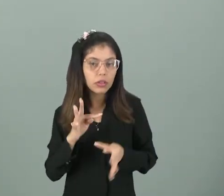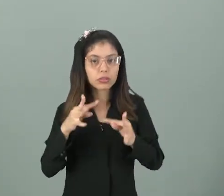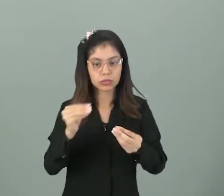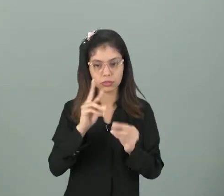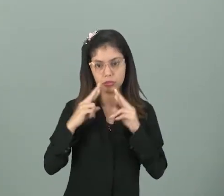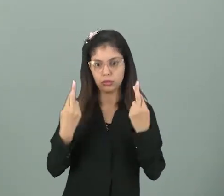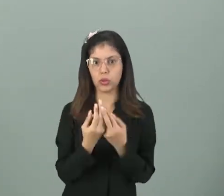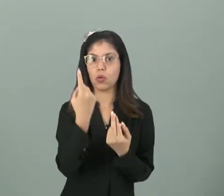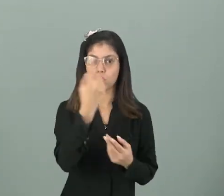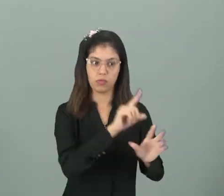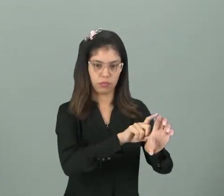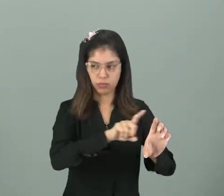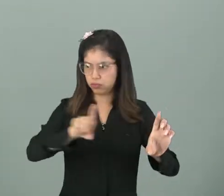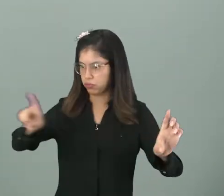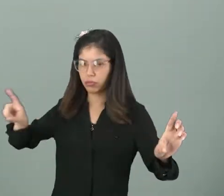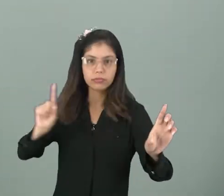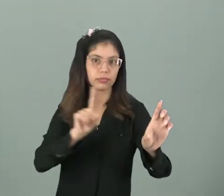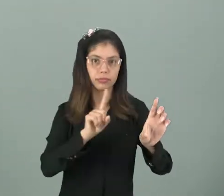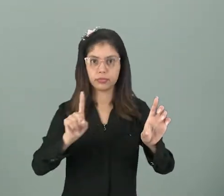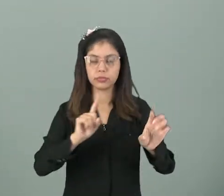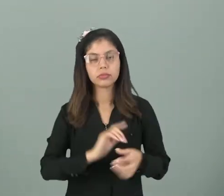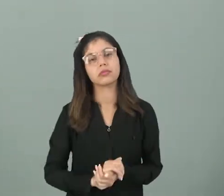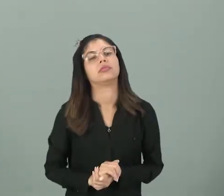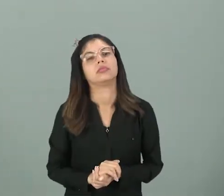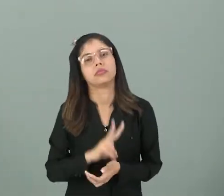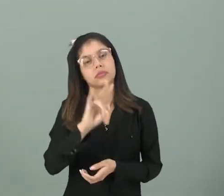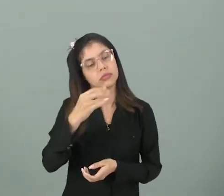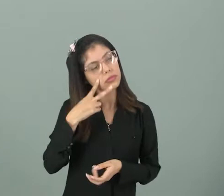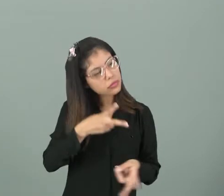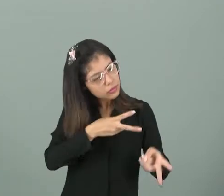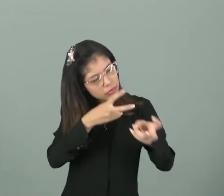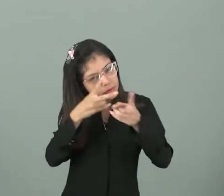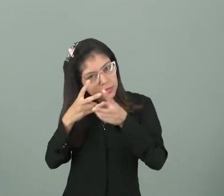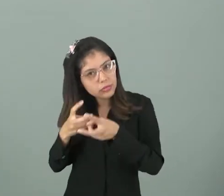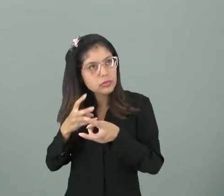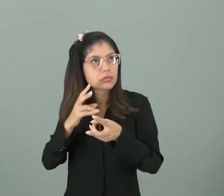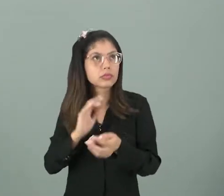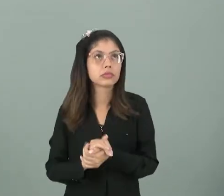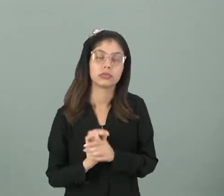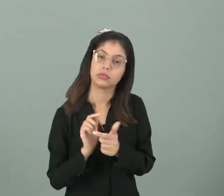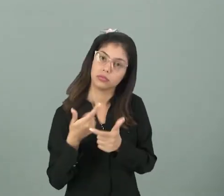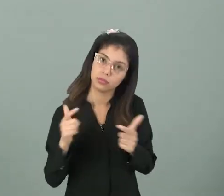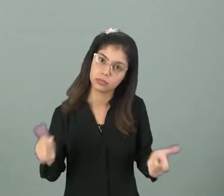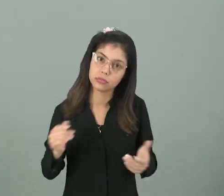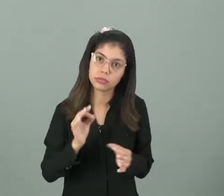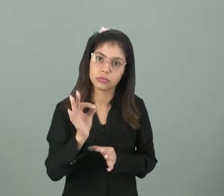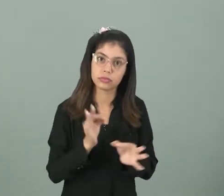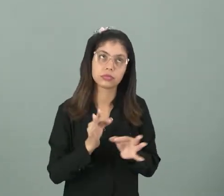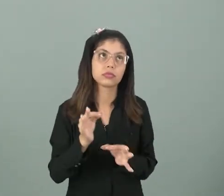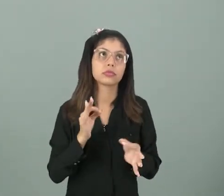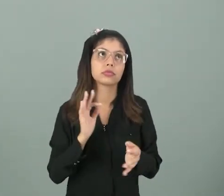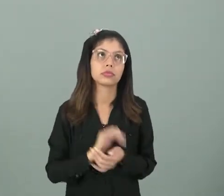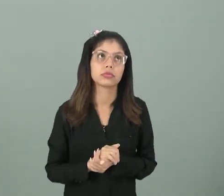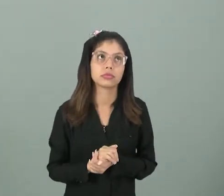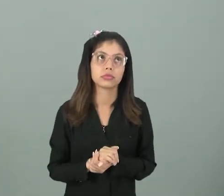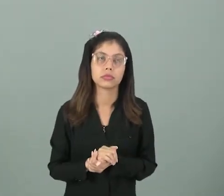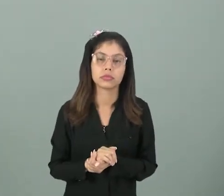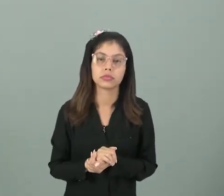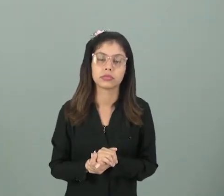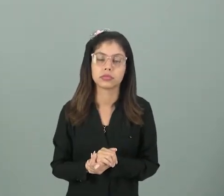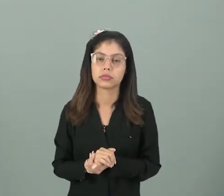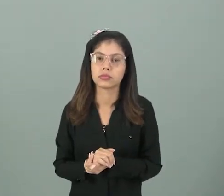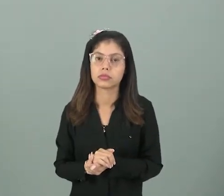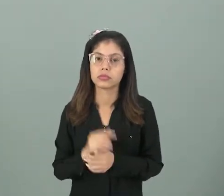todos reunidos em uma única seção. Na verdade, se você olhar, a maioria é organizada dessa forma. Se você